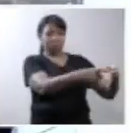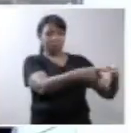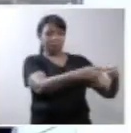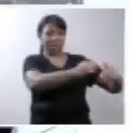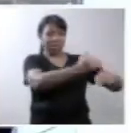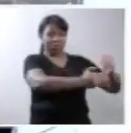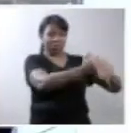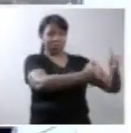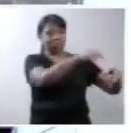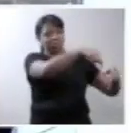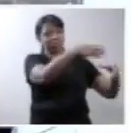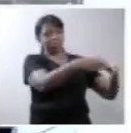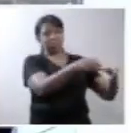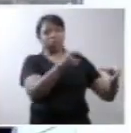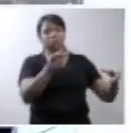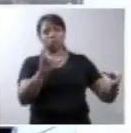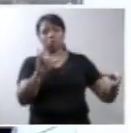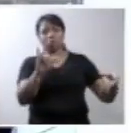embriones